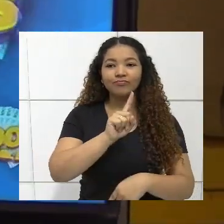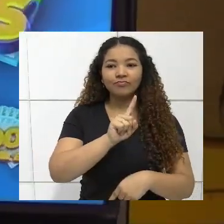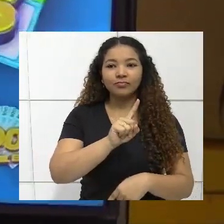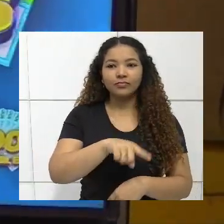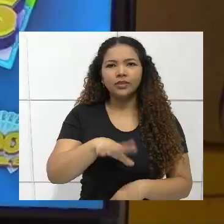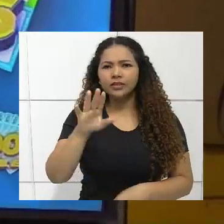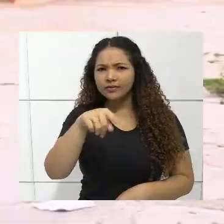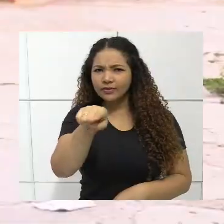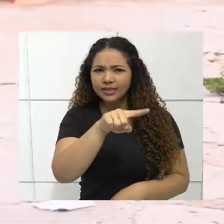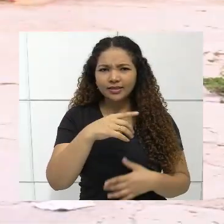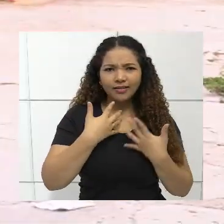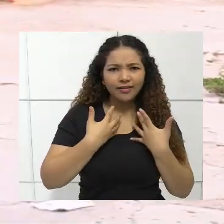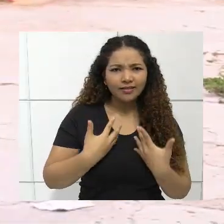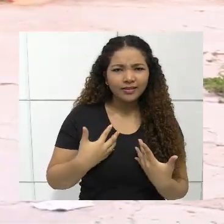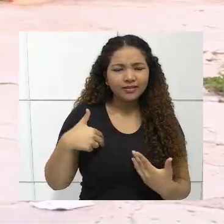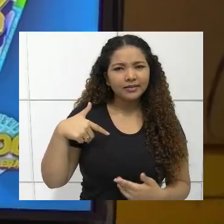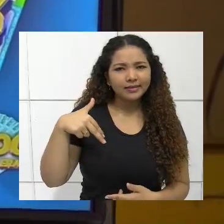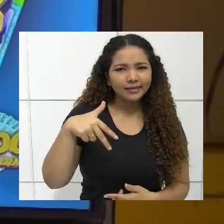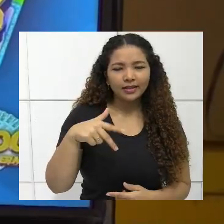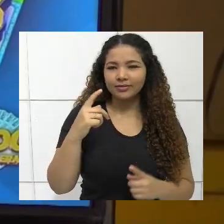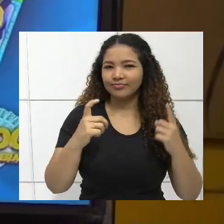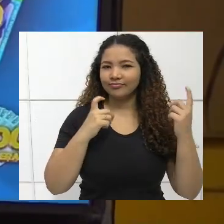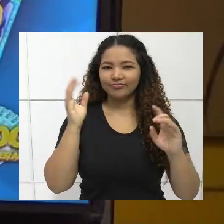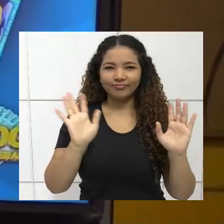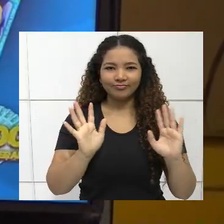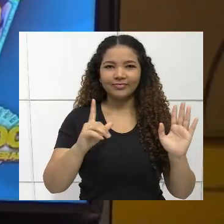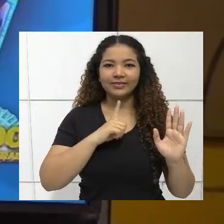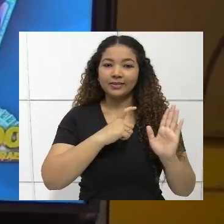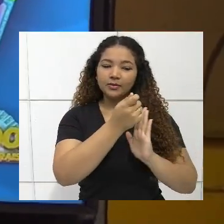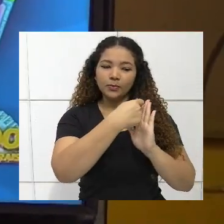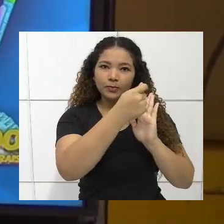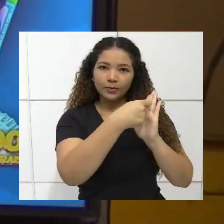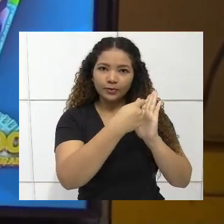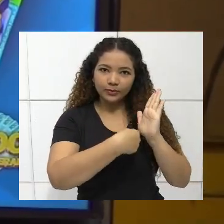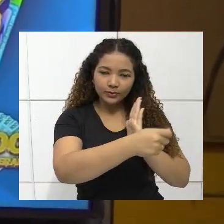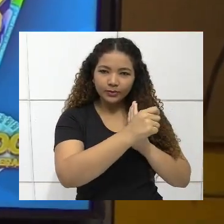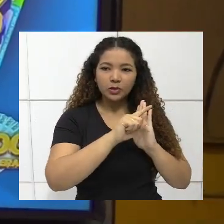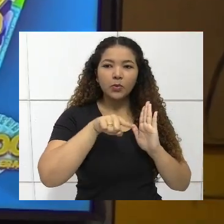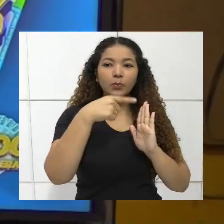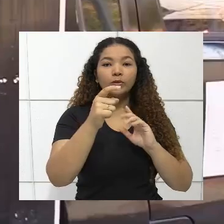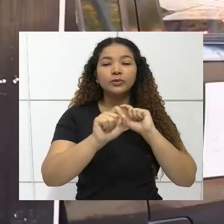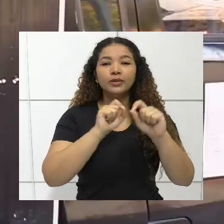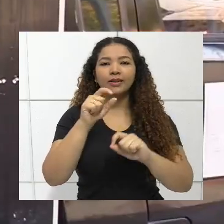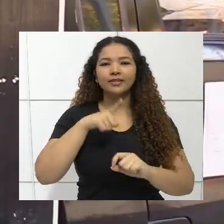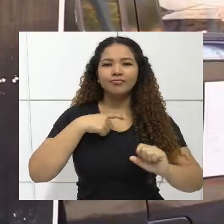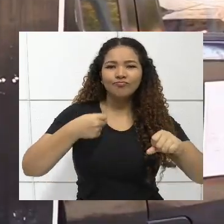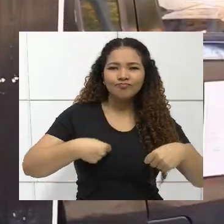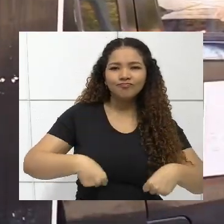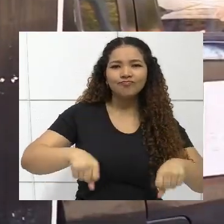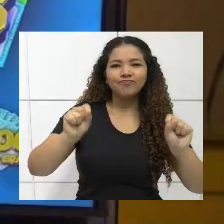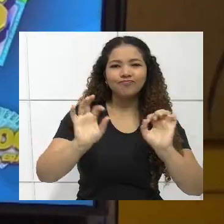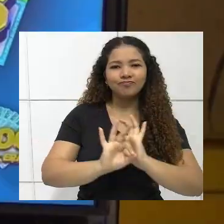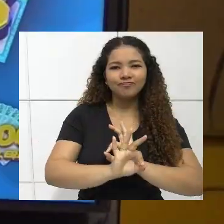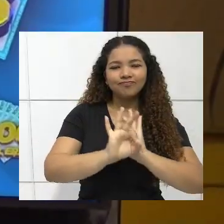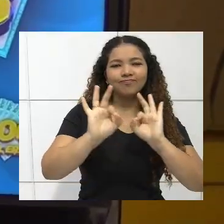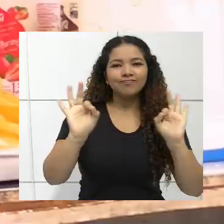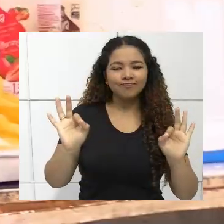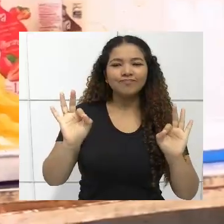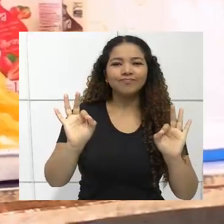tá cansado de andar a pé? Não se preocupe, o Mega Show de Prêmio traz no próximo sorteio uma Bros 160 zero quilômetro,